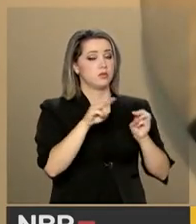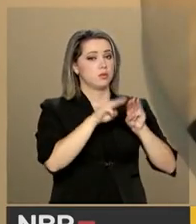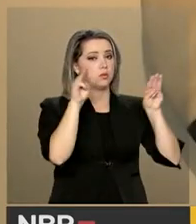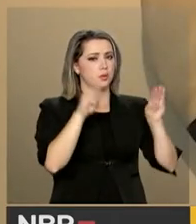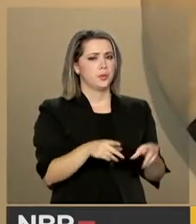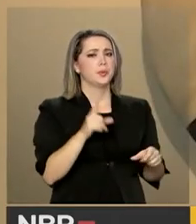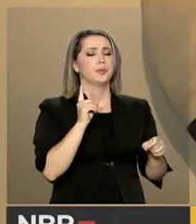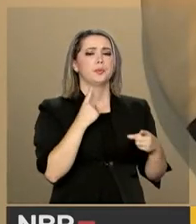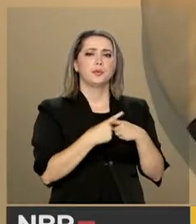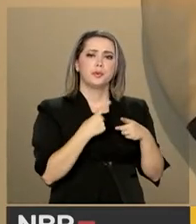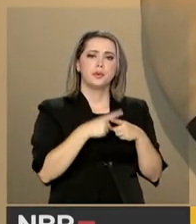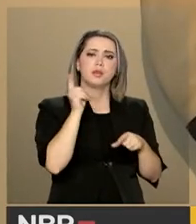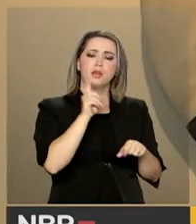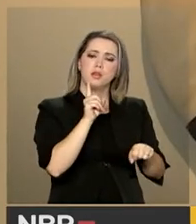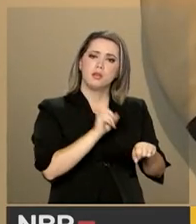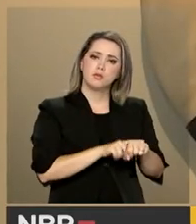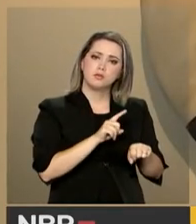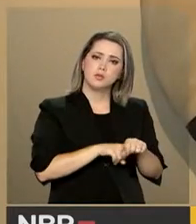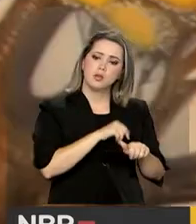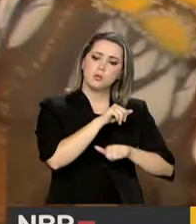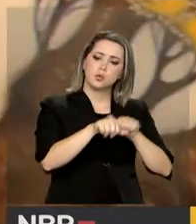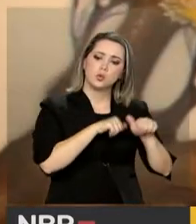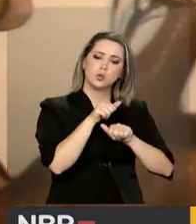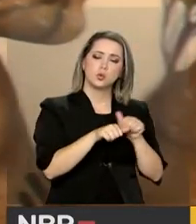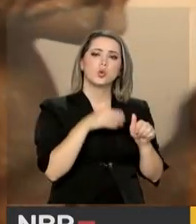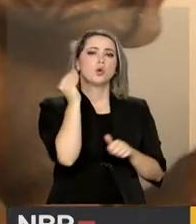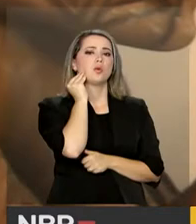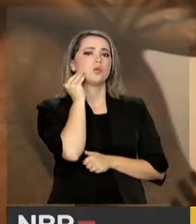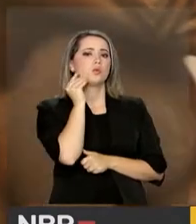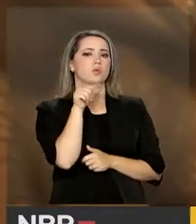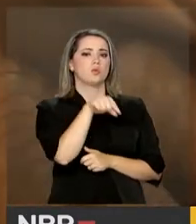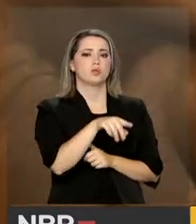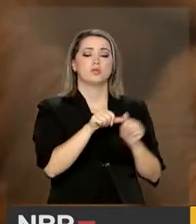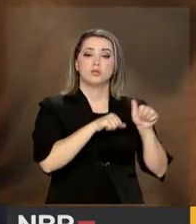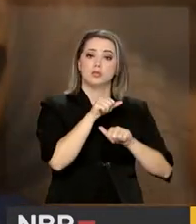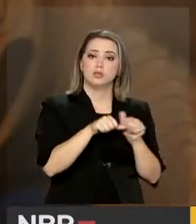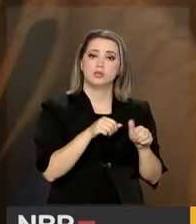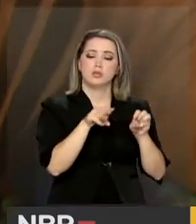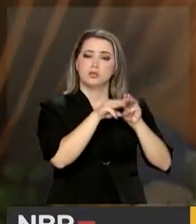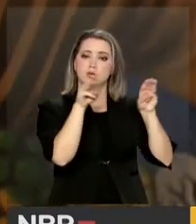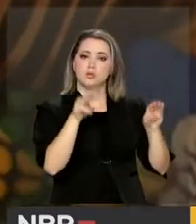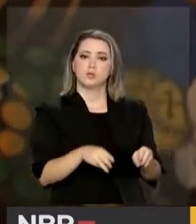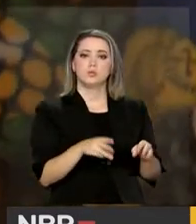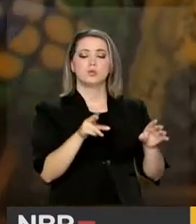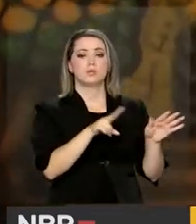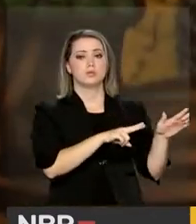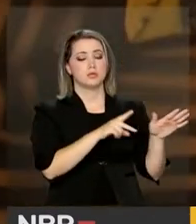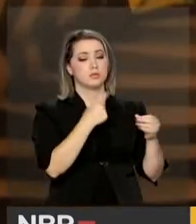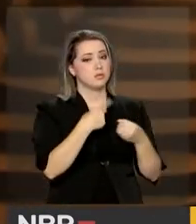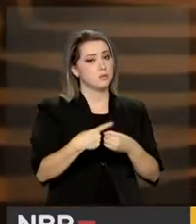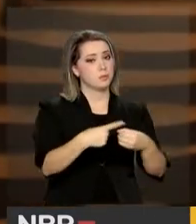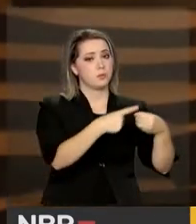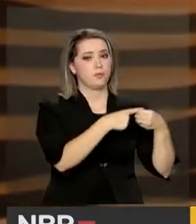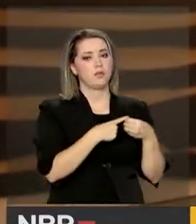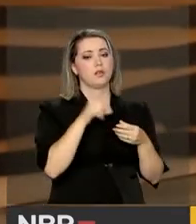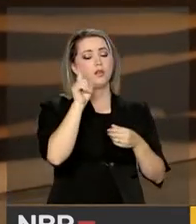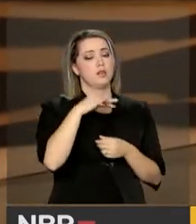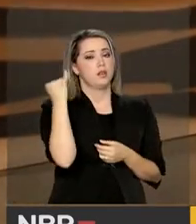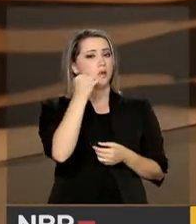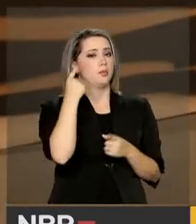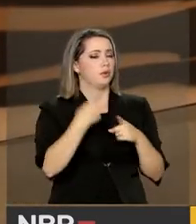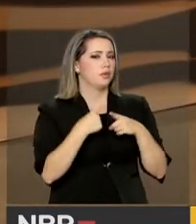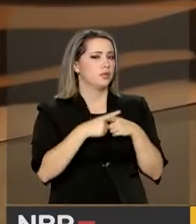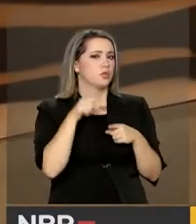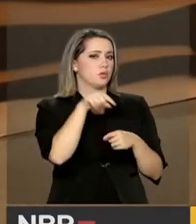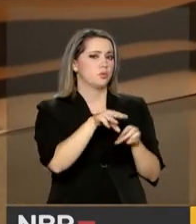é um momento de troca de experiências, de intercâmbio entre os museus da cidade. E é super importante para os museus,